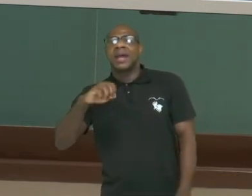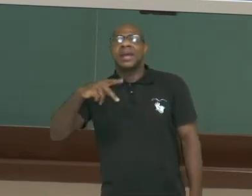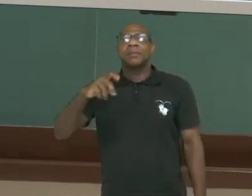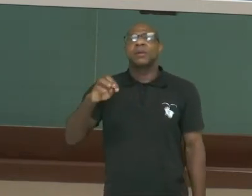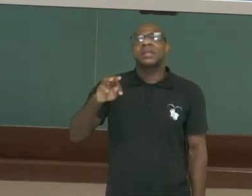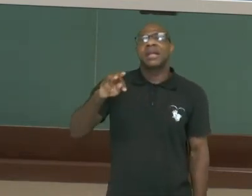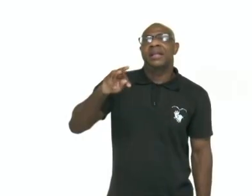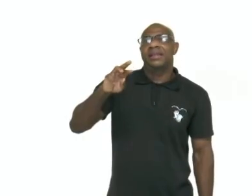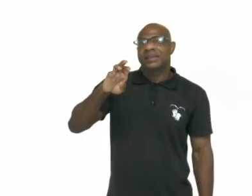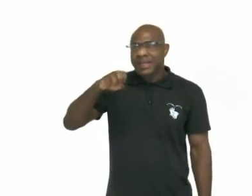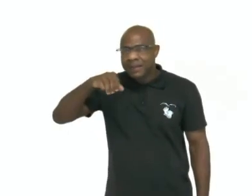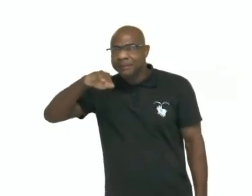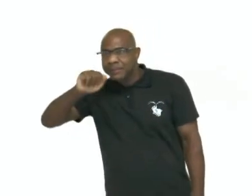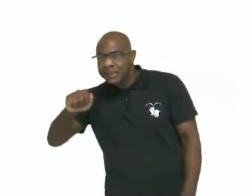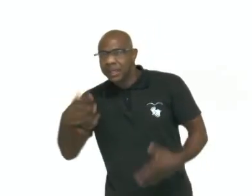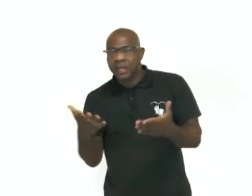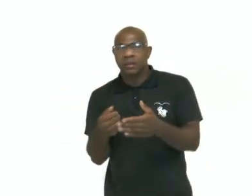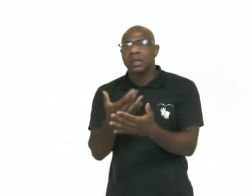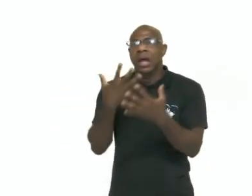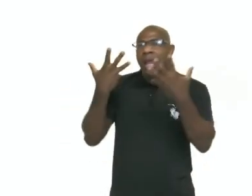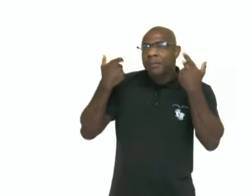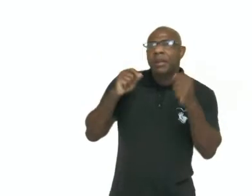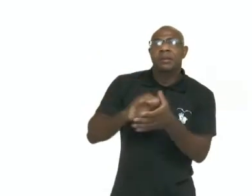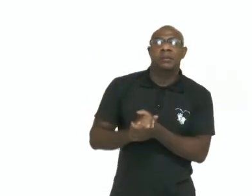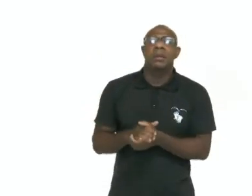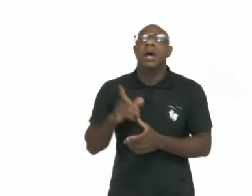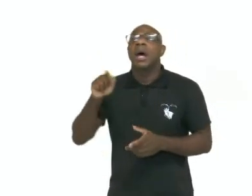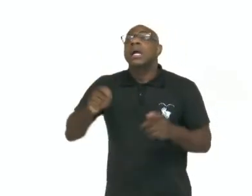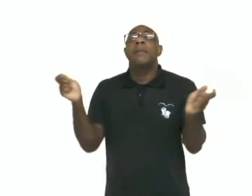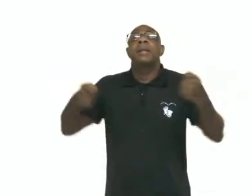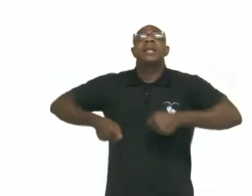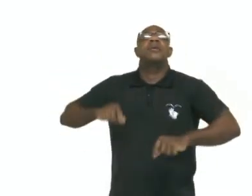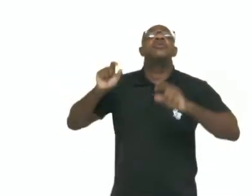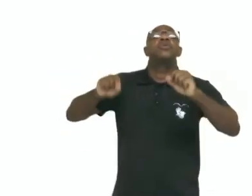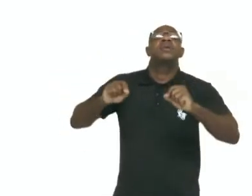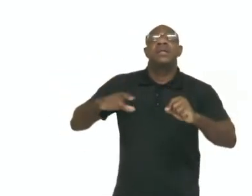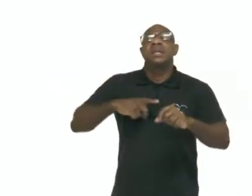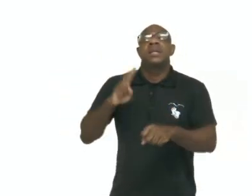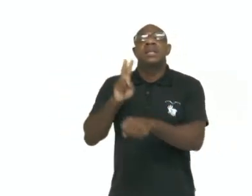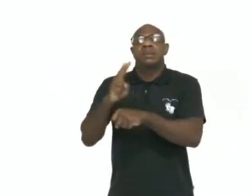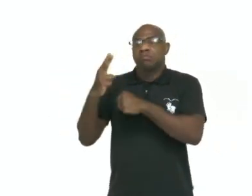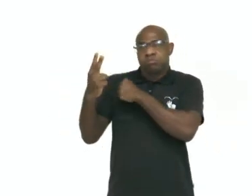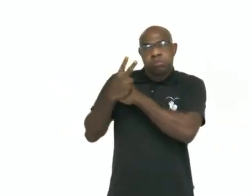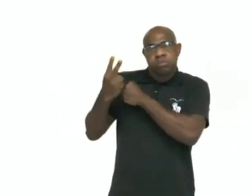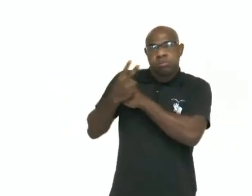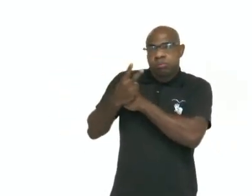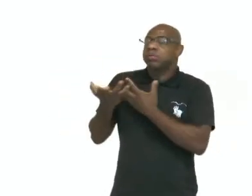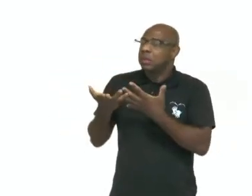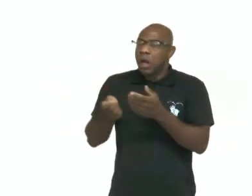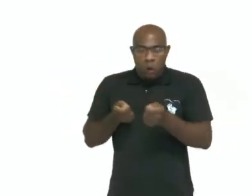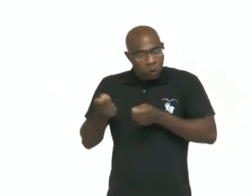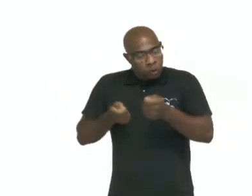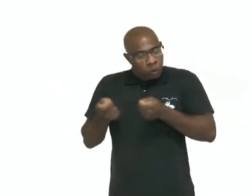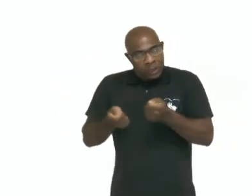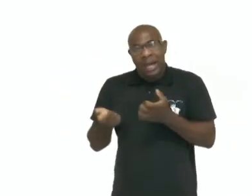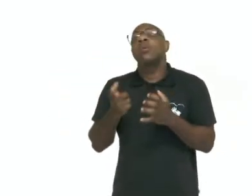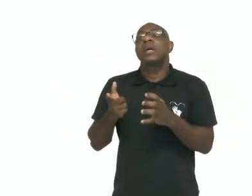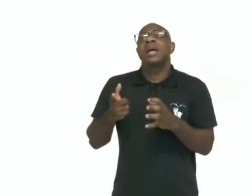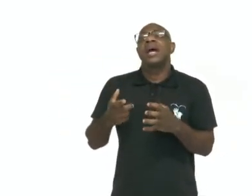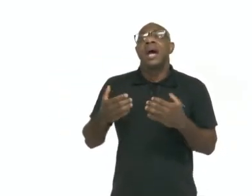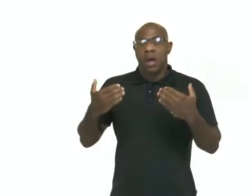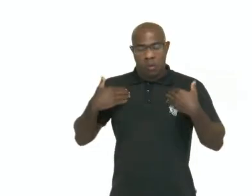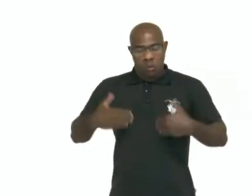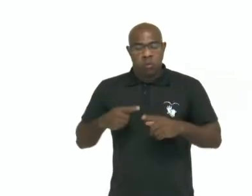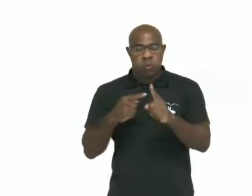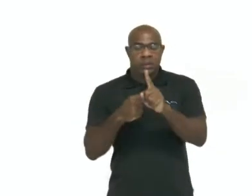animais? Está relacionada com o quê? Com a capacidade de manter a temperatura do corpo constante. Através do